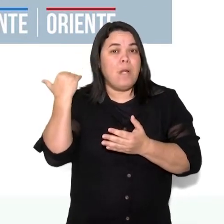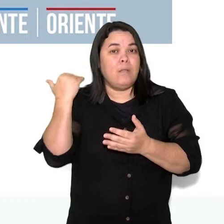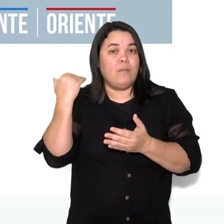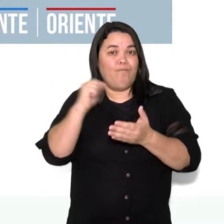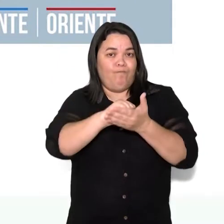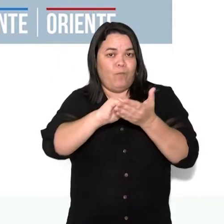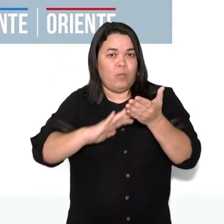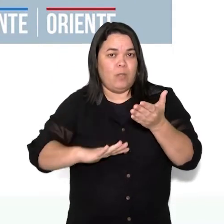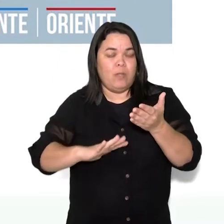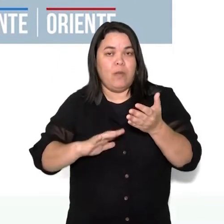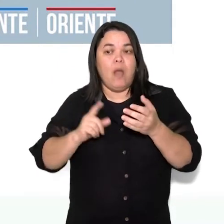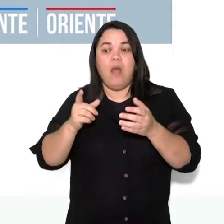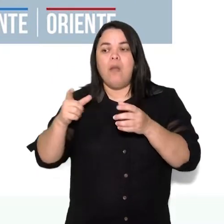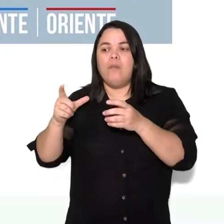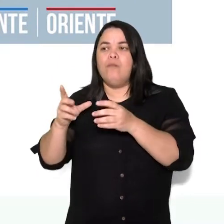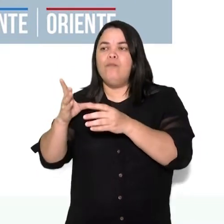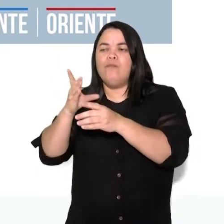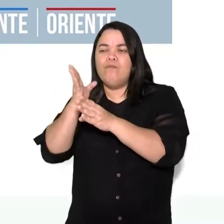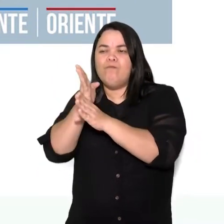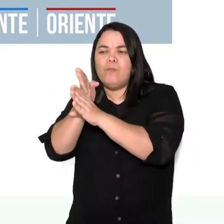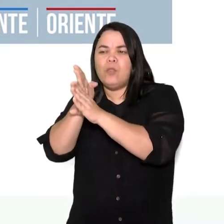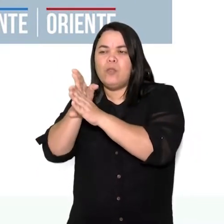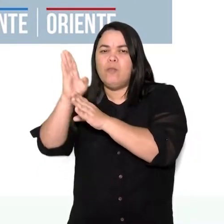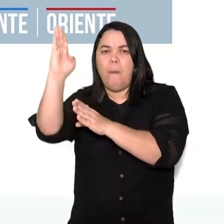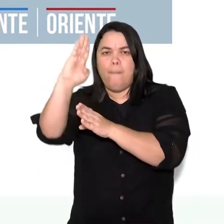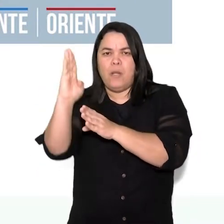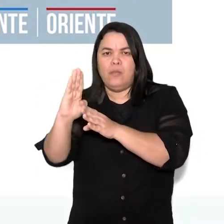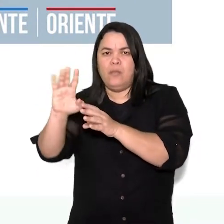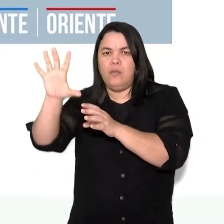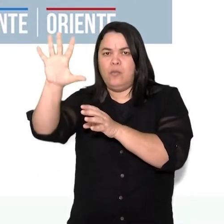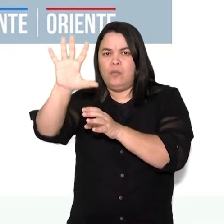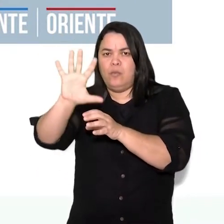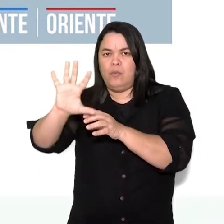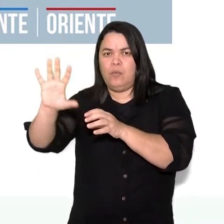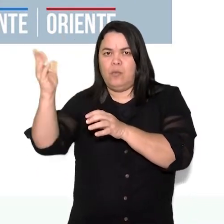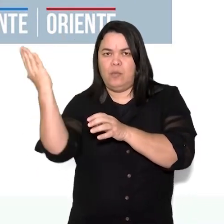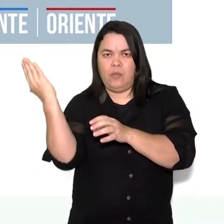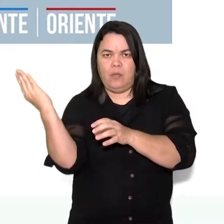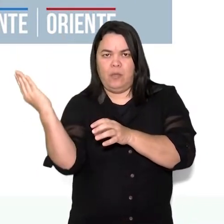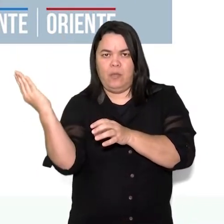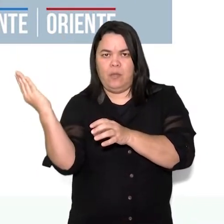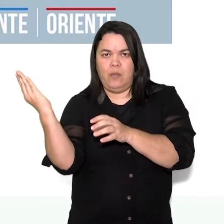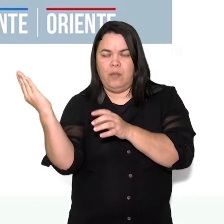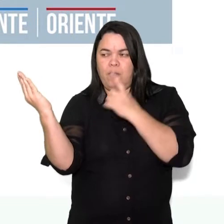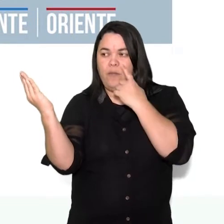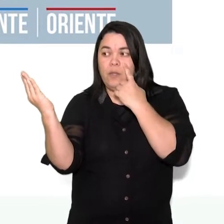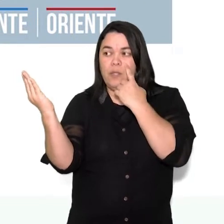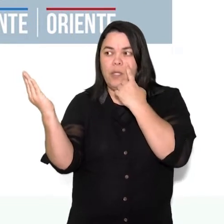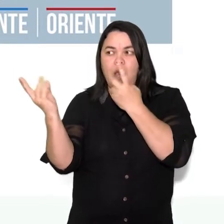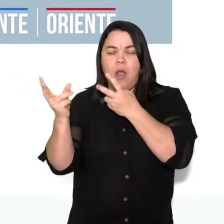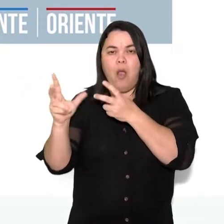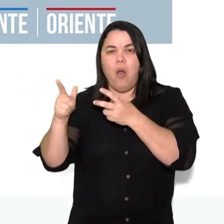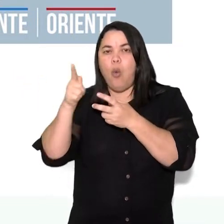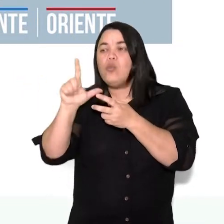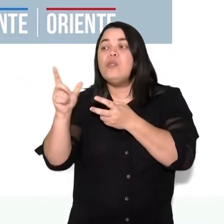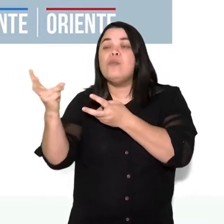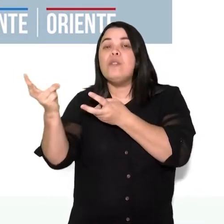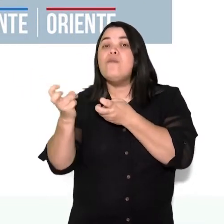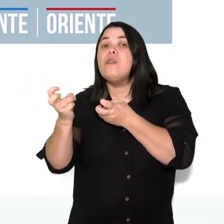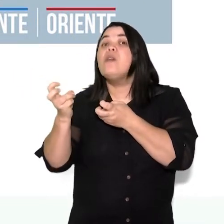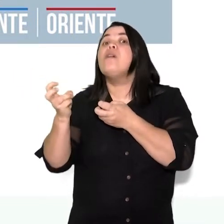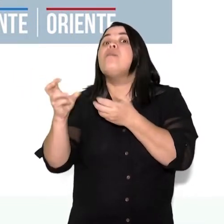no mapa abaixo, no caso o mapa aí está ao lado, né, aqui na TV. Você conseguir identificar se o Brasil está no Ocidente ou no